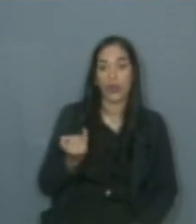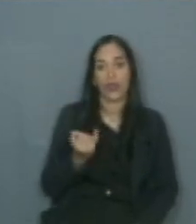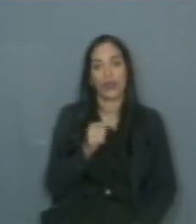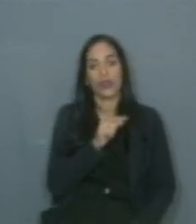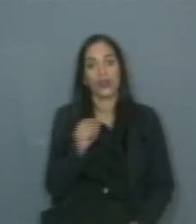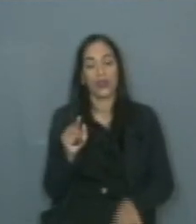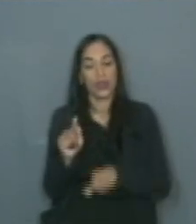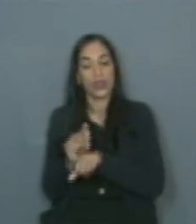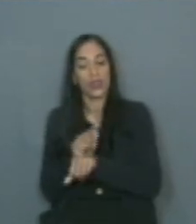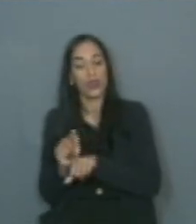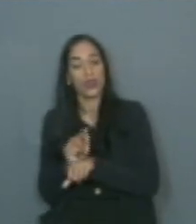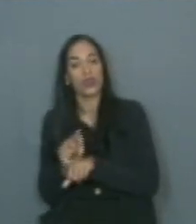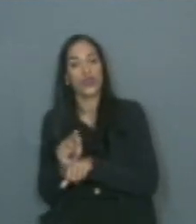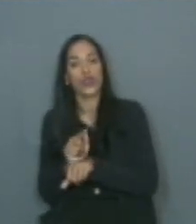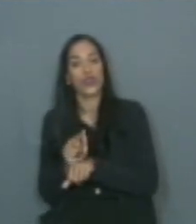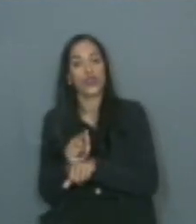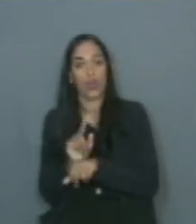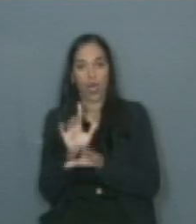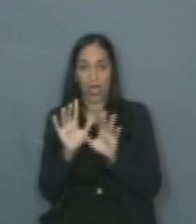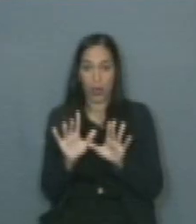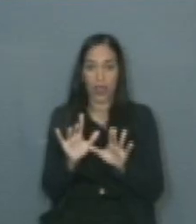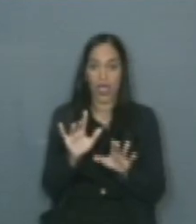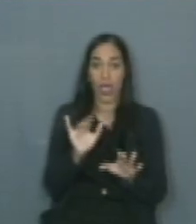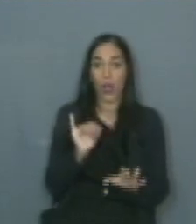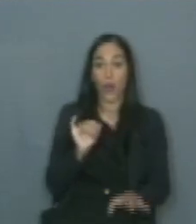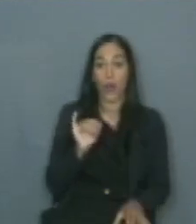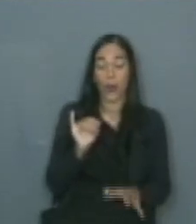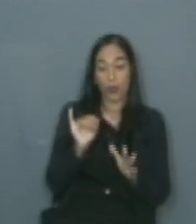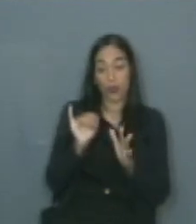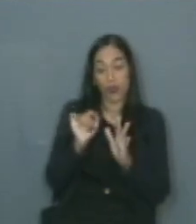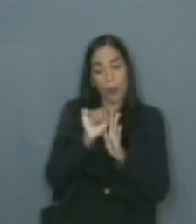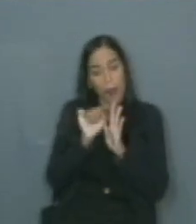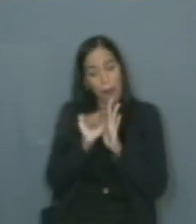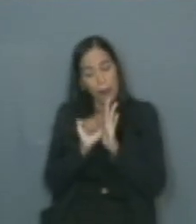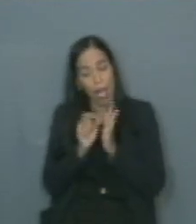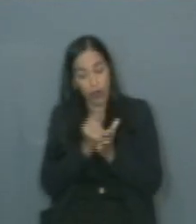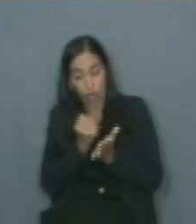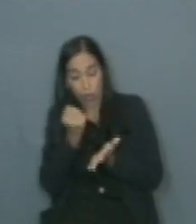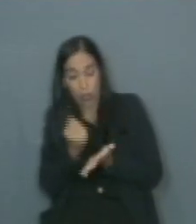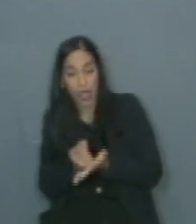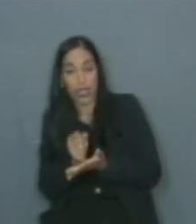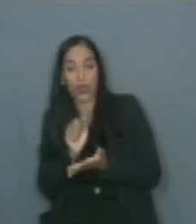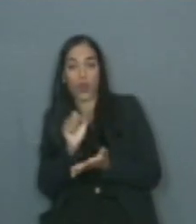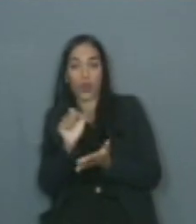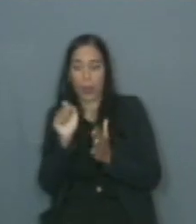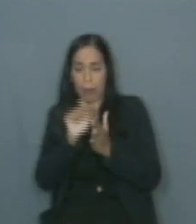gestor? É um inventário dos materiais que tem lá dentro, correto?